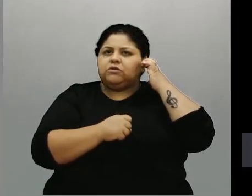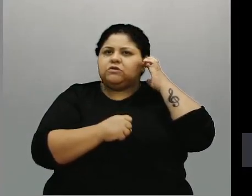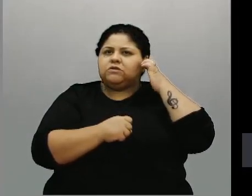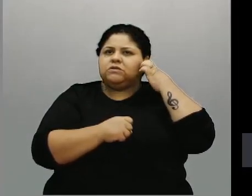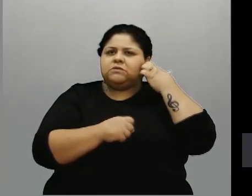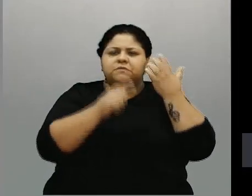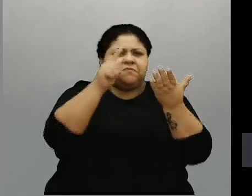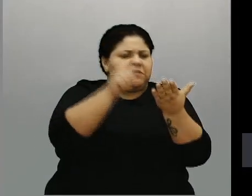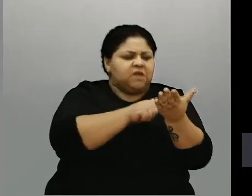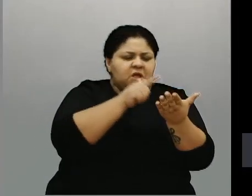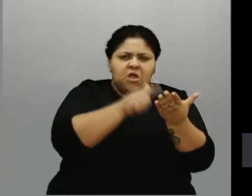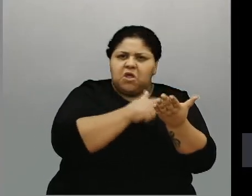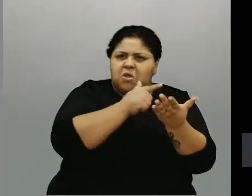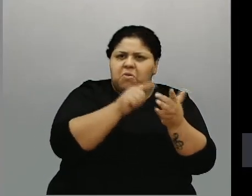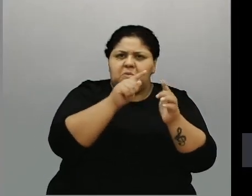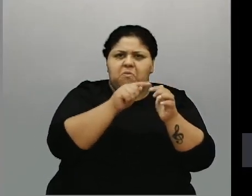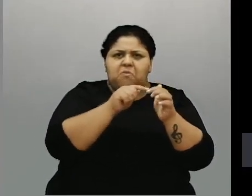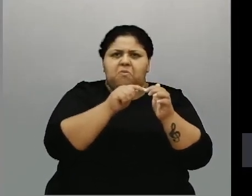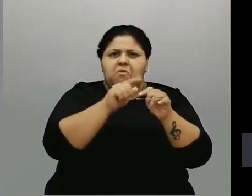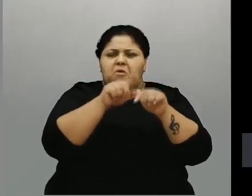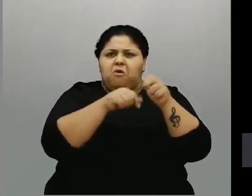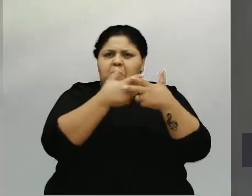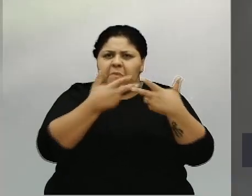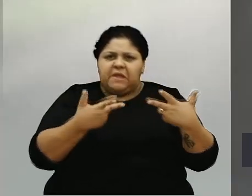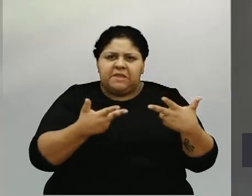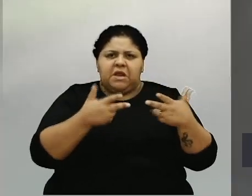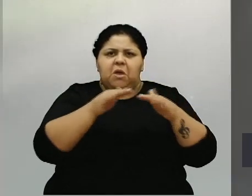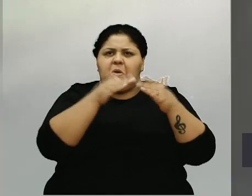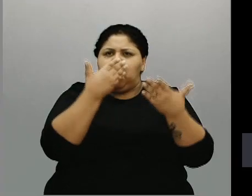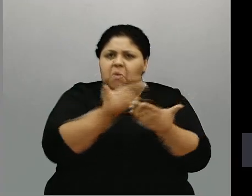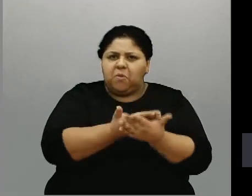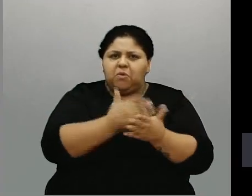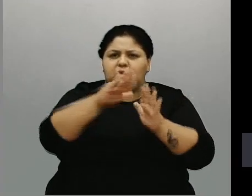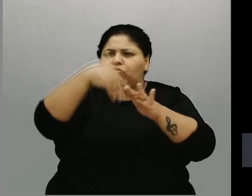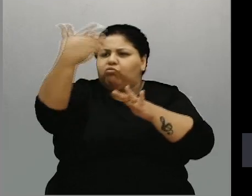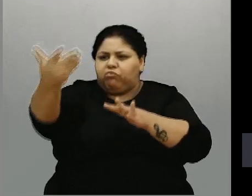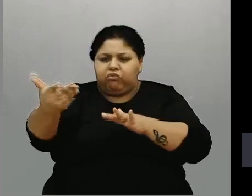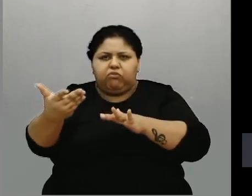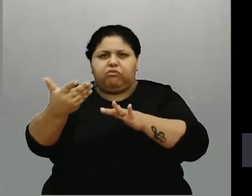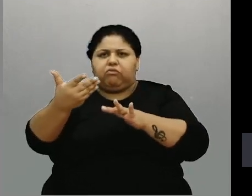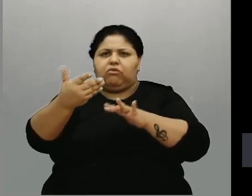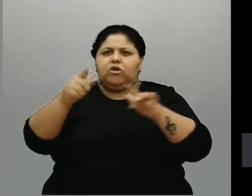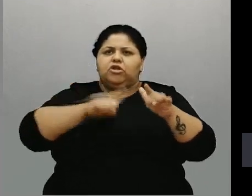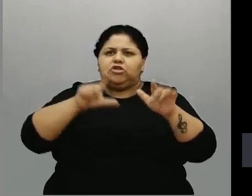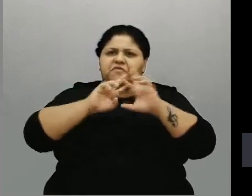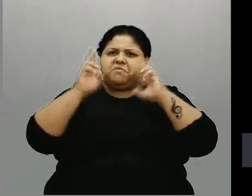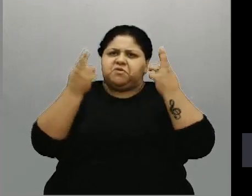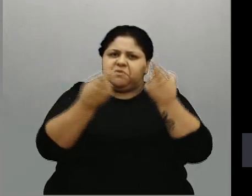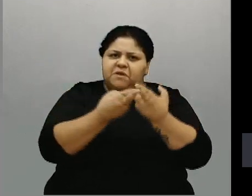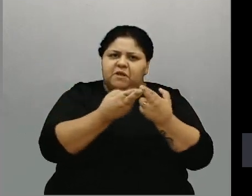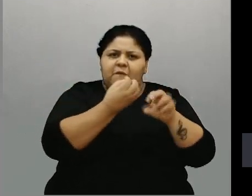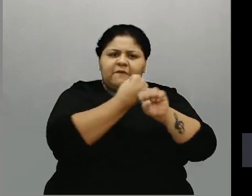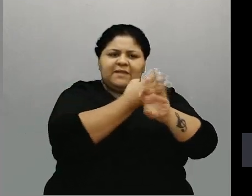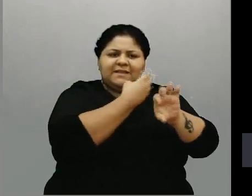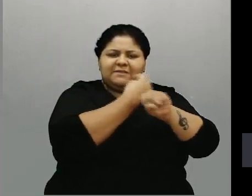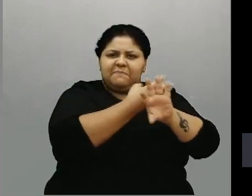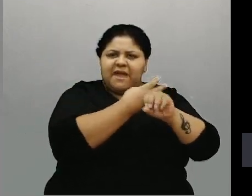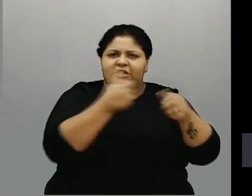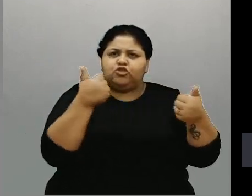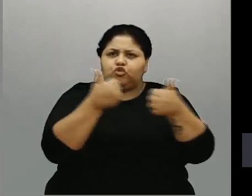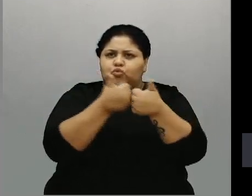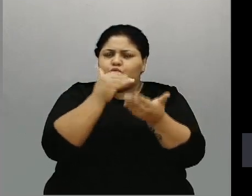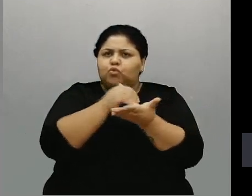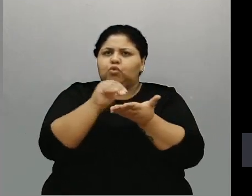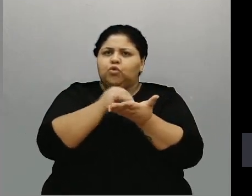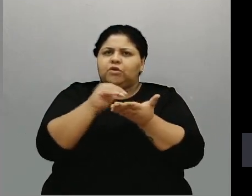livros, material didático, está todo lá de fora. Ontem a gente teve uma reunião aqui na SMED, junto com a secretária. Até